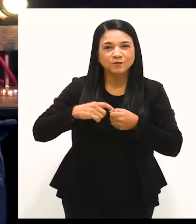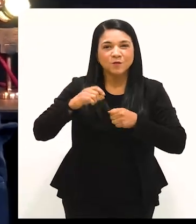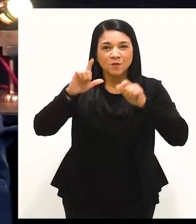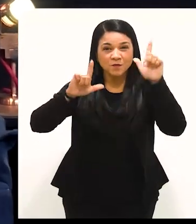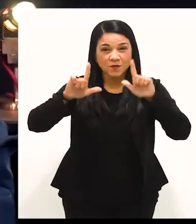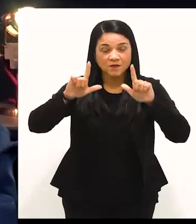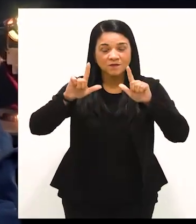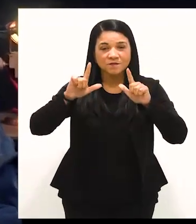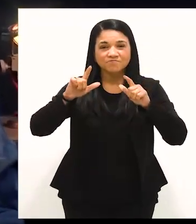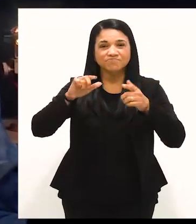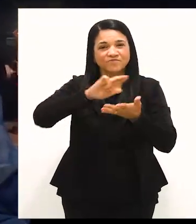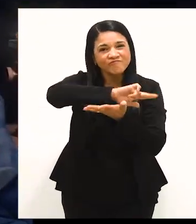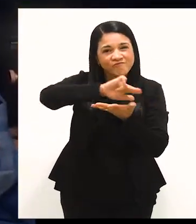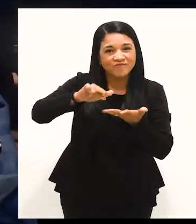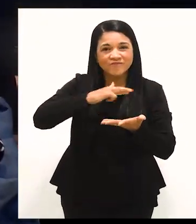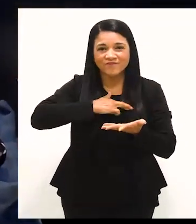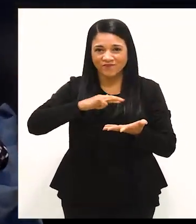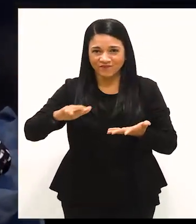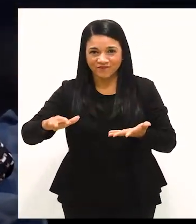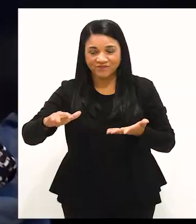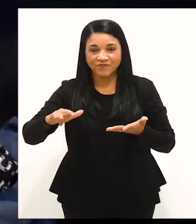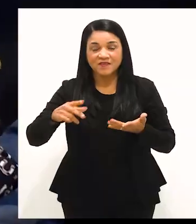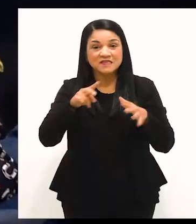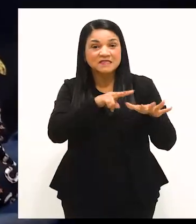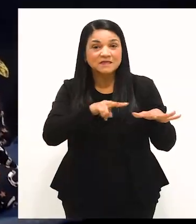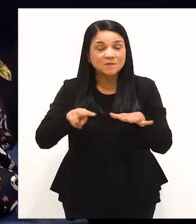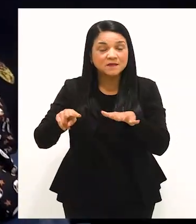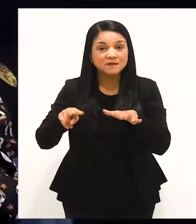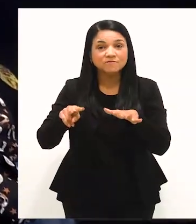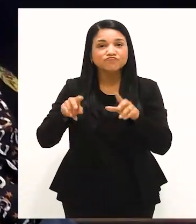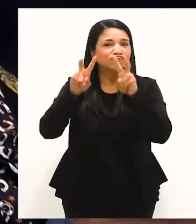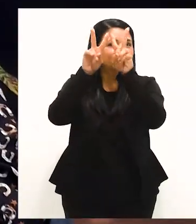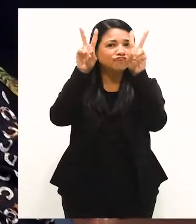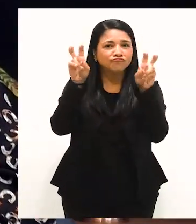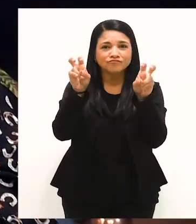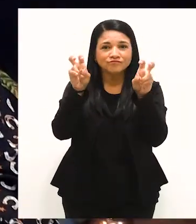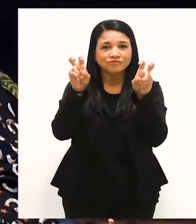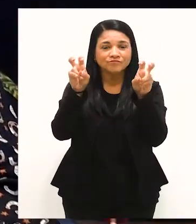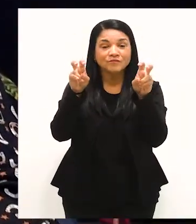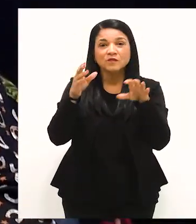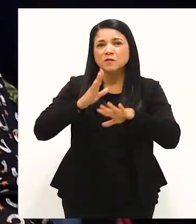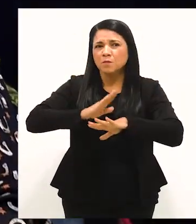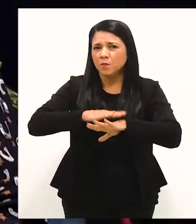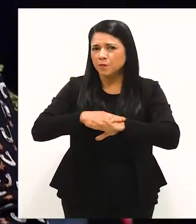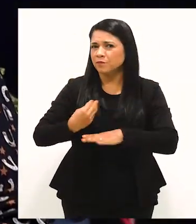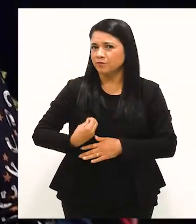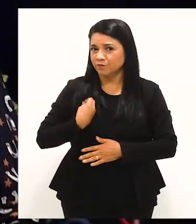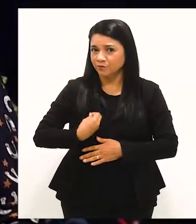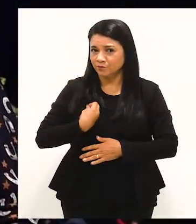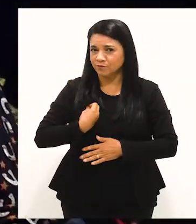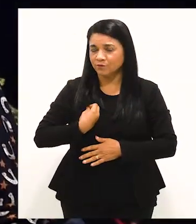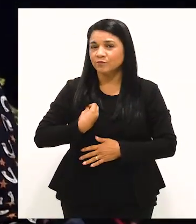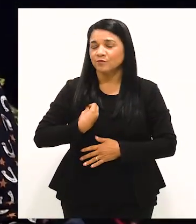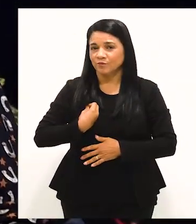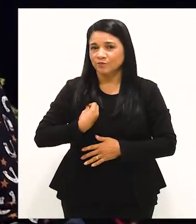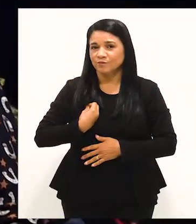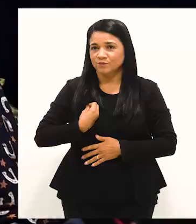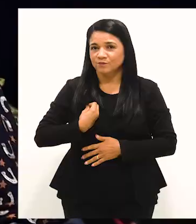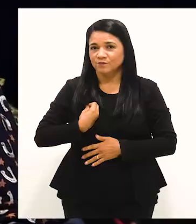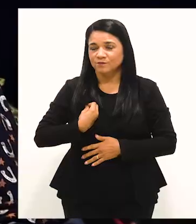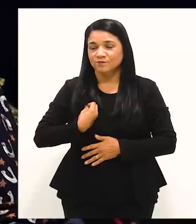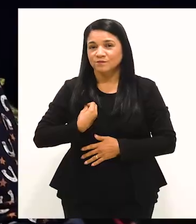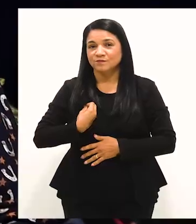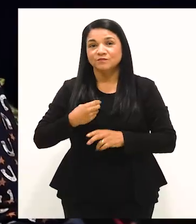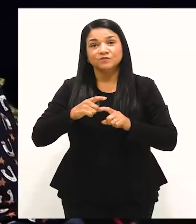Estamos de volta com o programa Religare. E essa semana vamos falar sobre um assunto que estamos vivendo nesse momento.